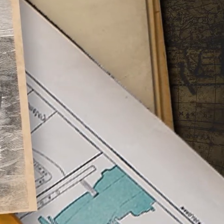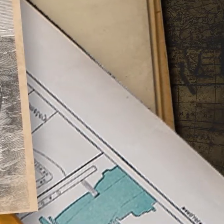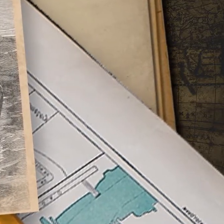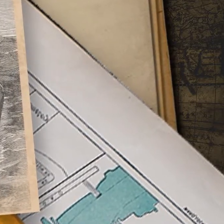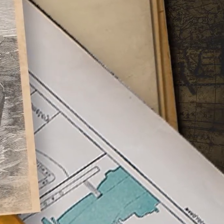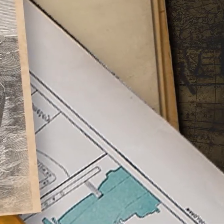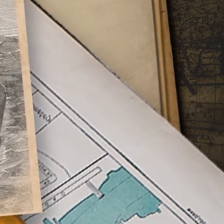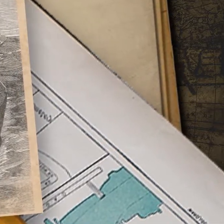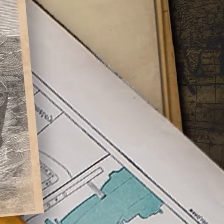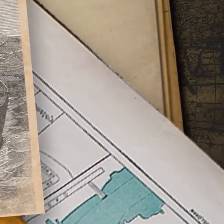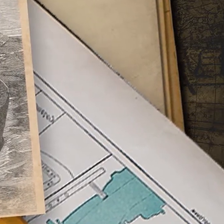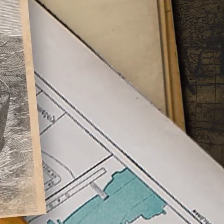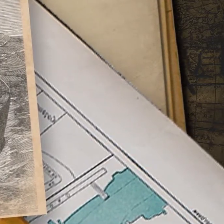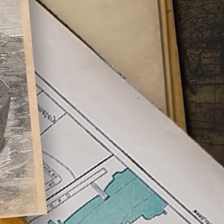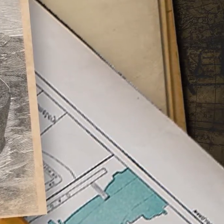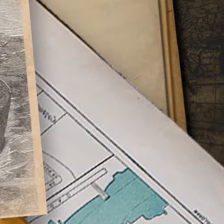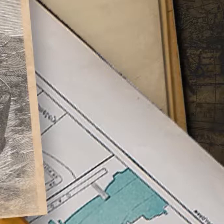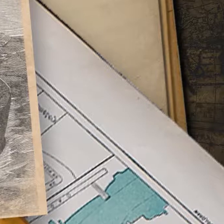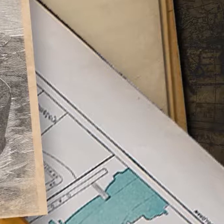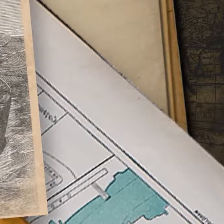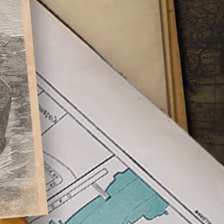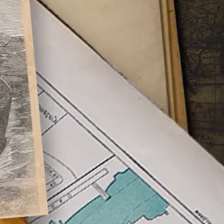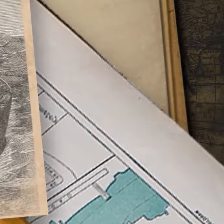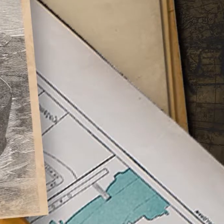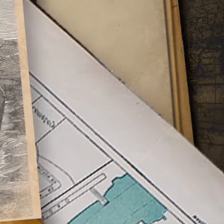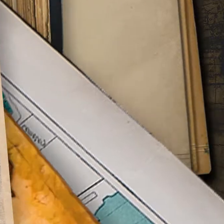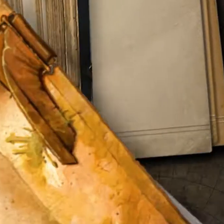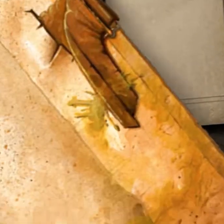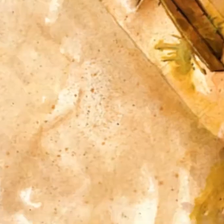o céu com algumas nuvens.